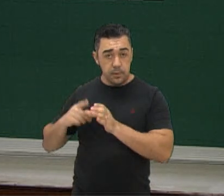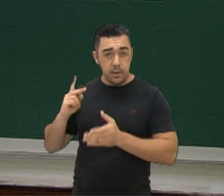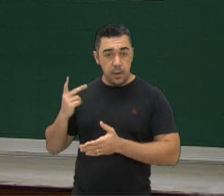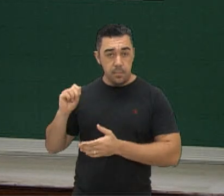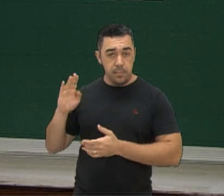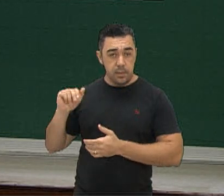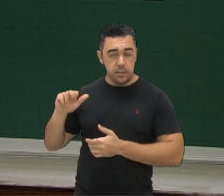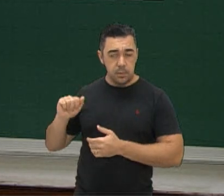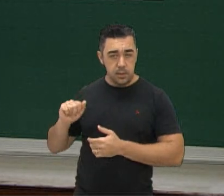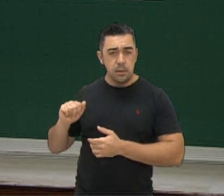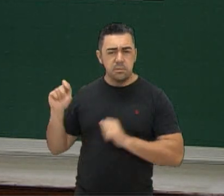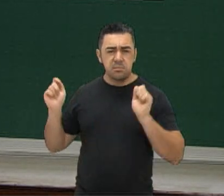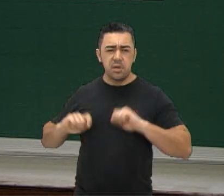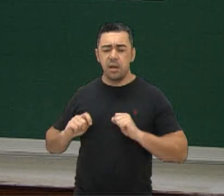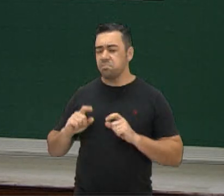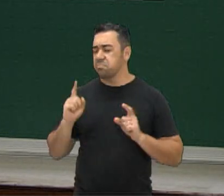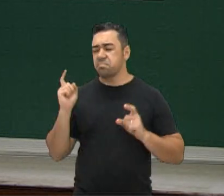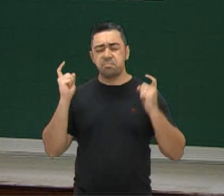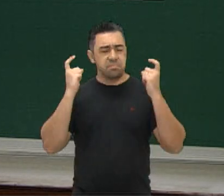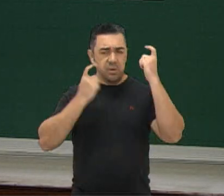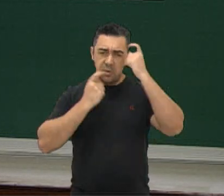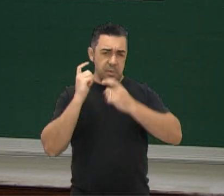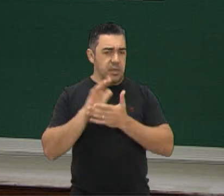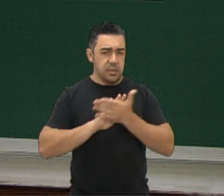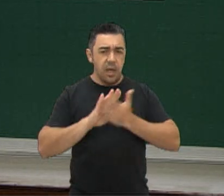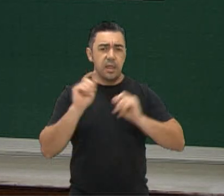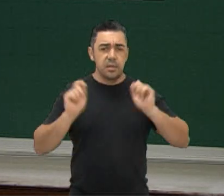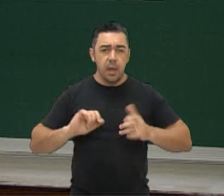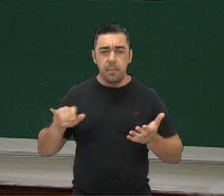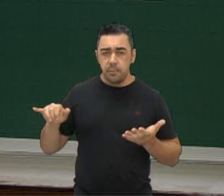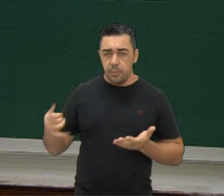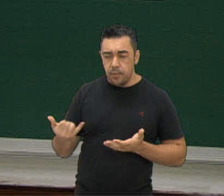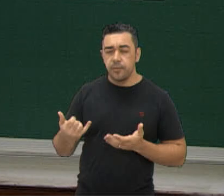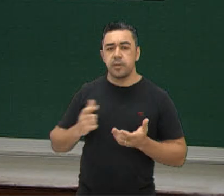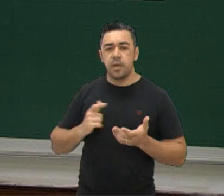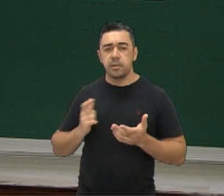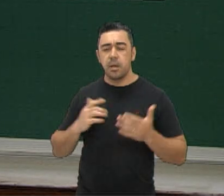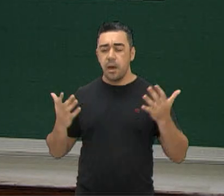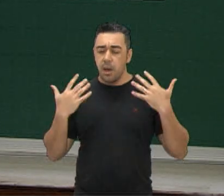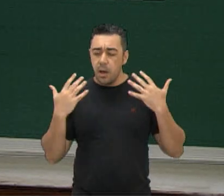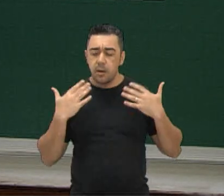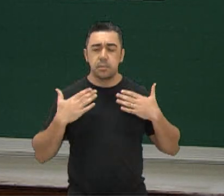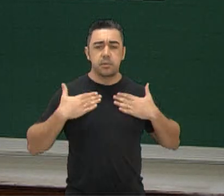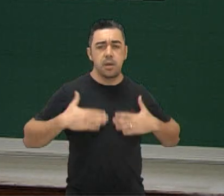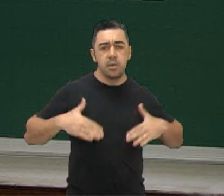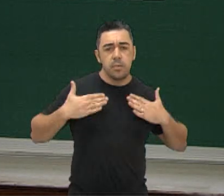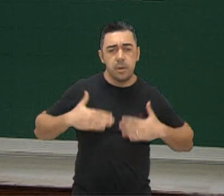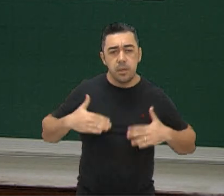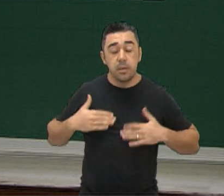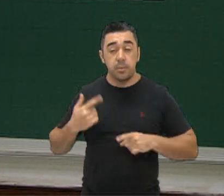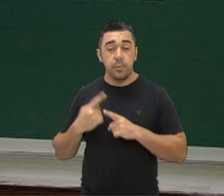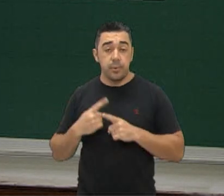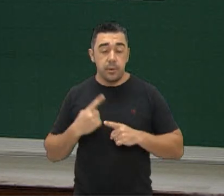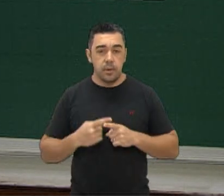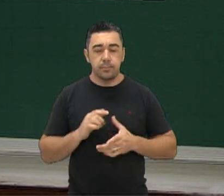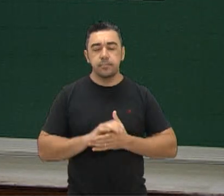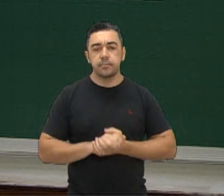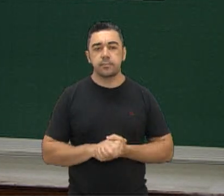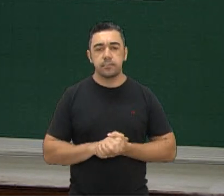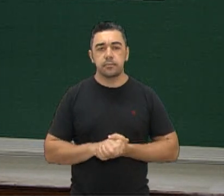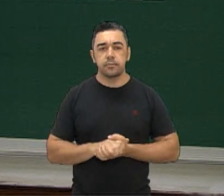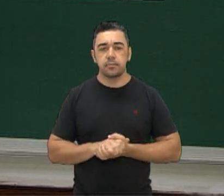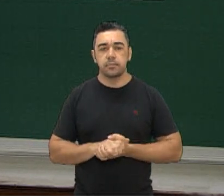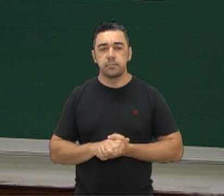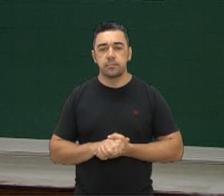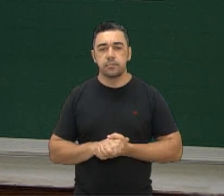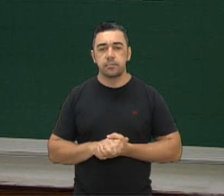fica muito longe de se preocupar porque ele pode aproveitar o bom tempo com tranquilidade. Por quê? Pois a previsão